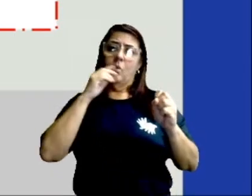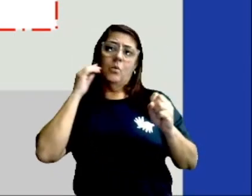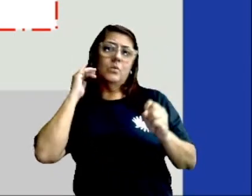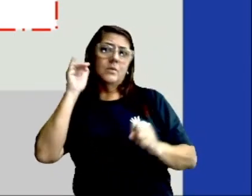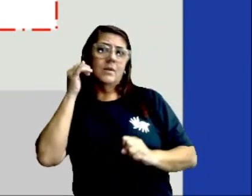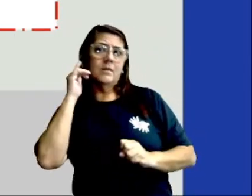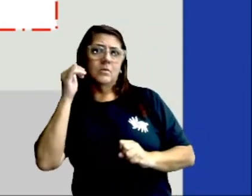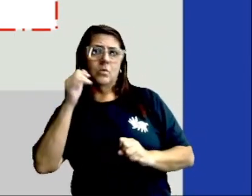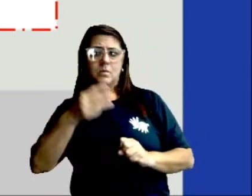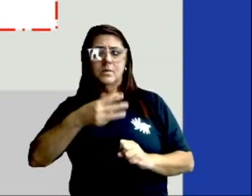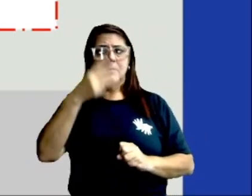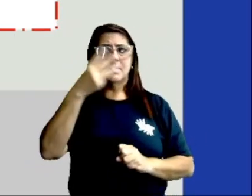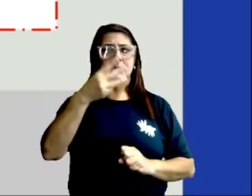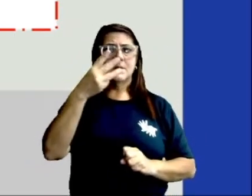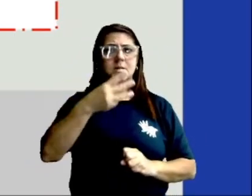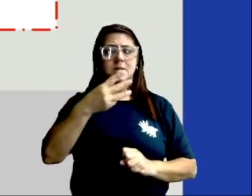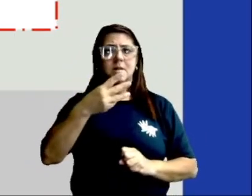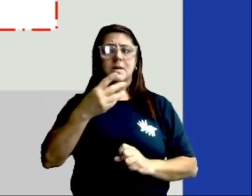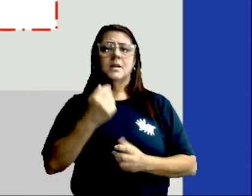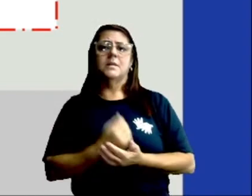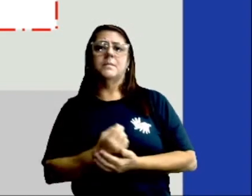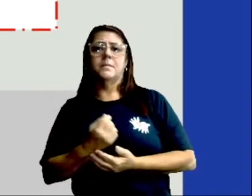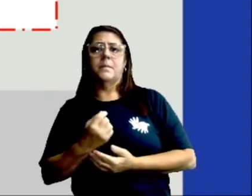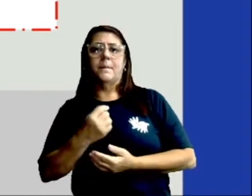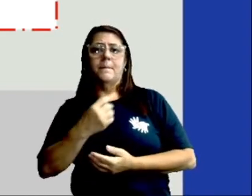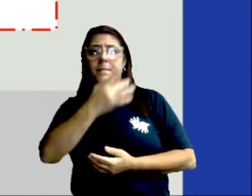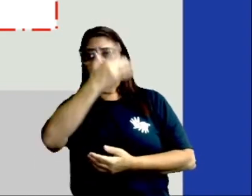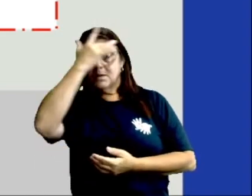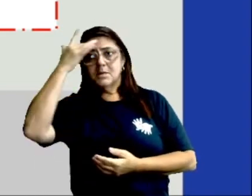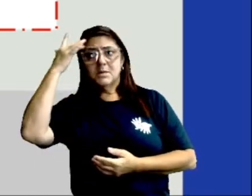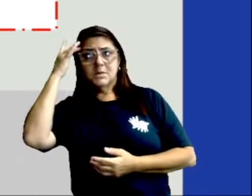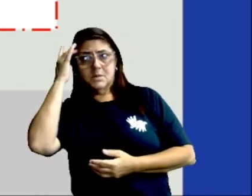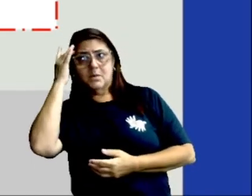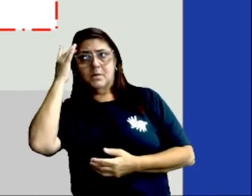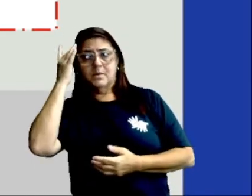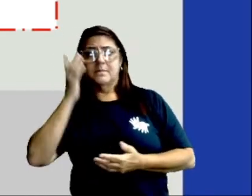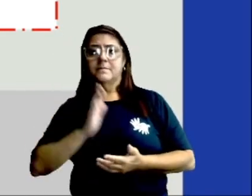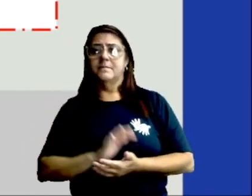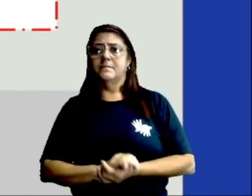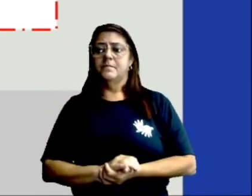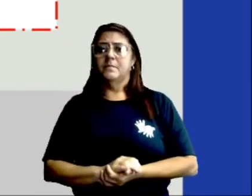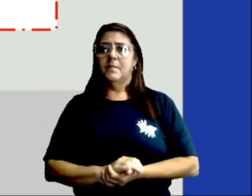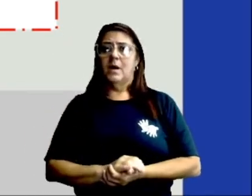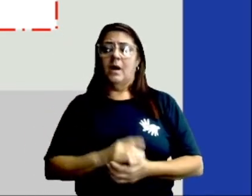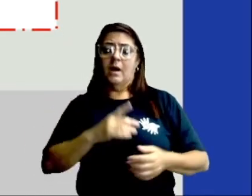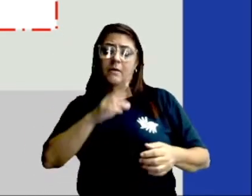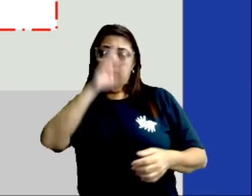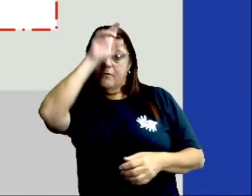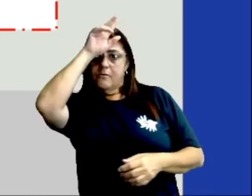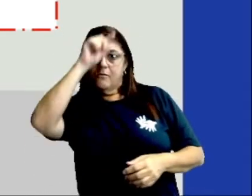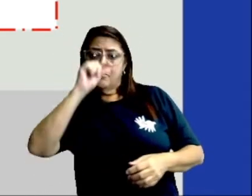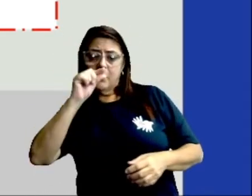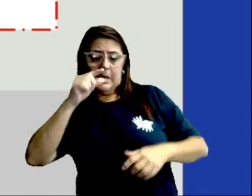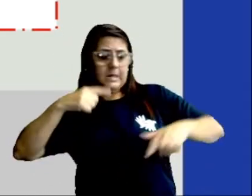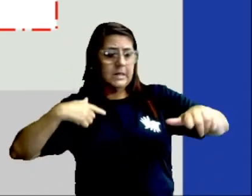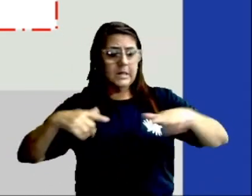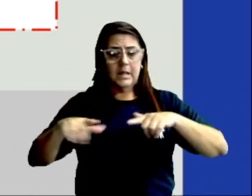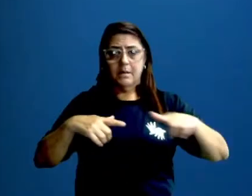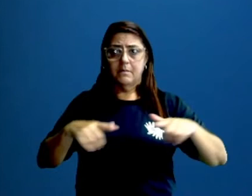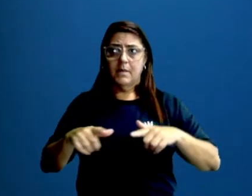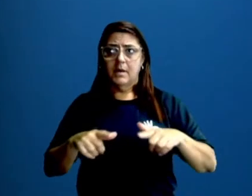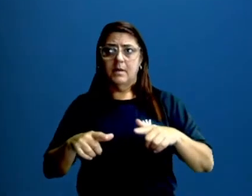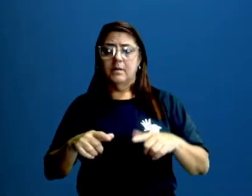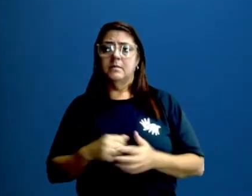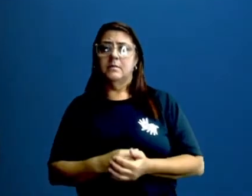ó. Terceira pessoa, num belo dia de inverno, as formigas estavam tendo maior trabalho. Podemos pensar aqui, se fosse um